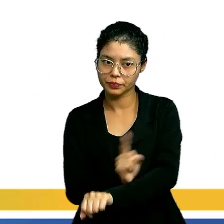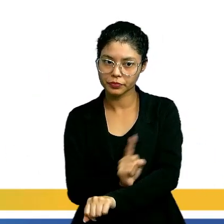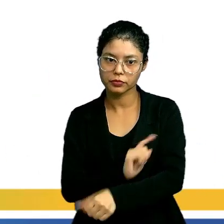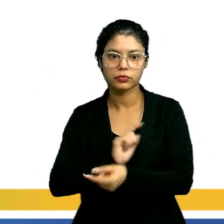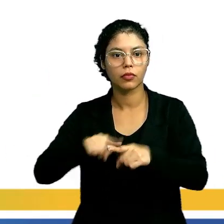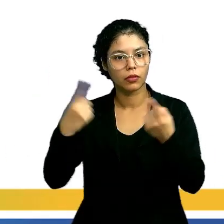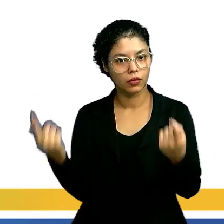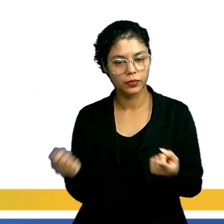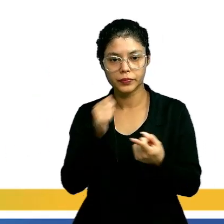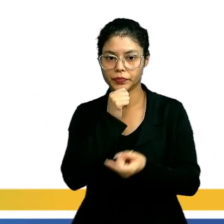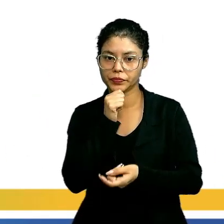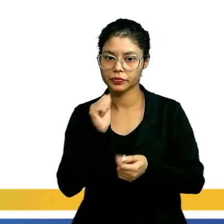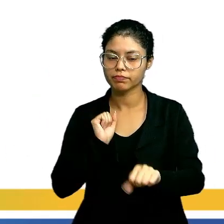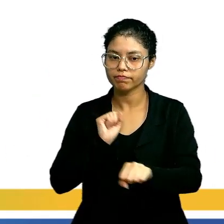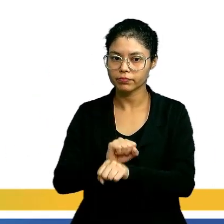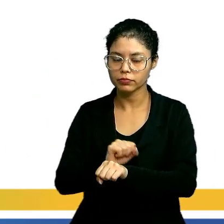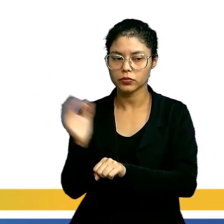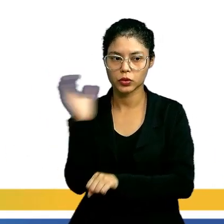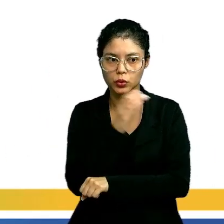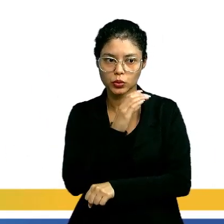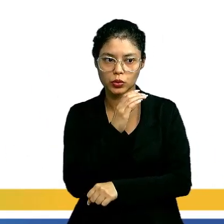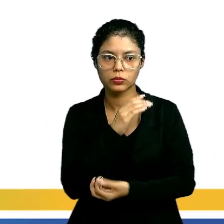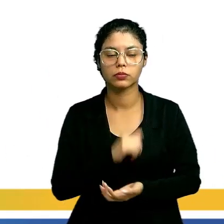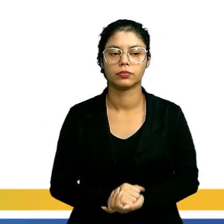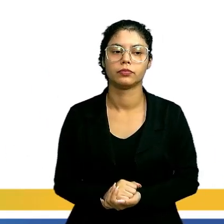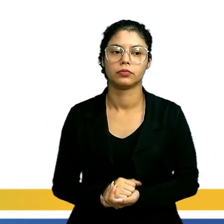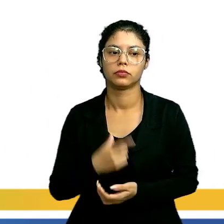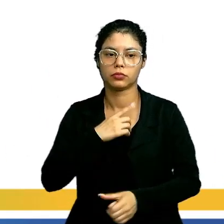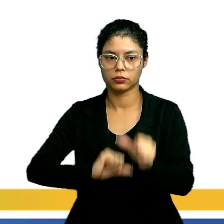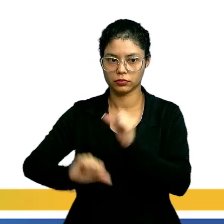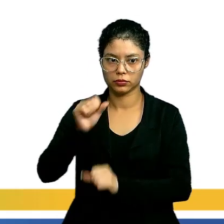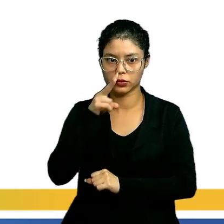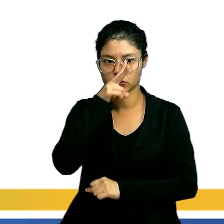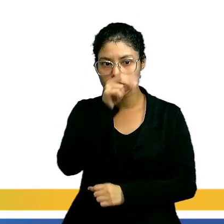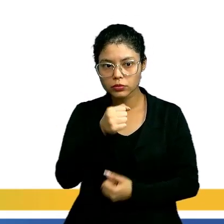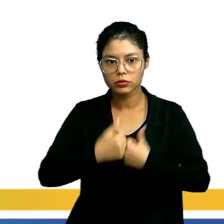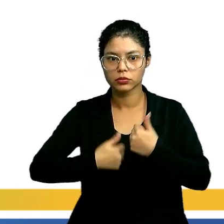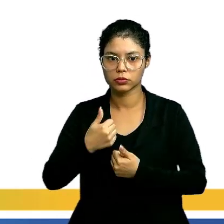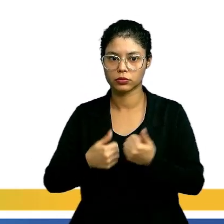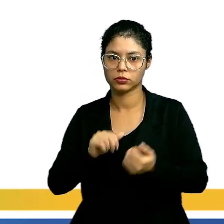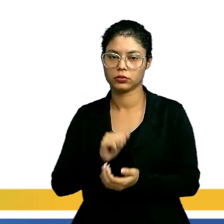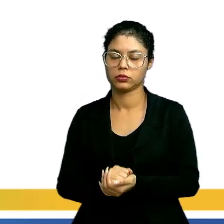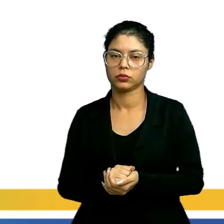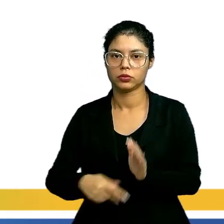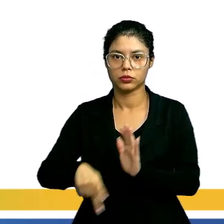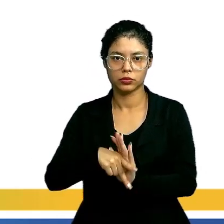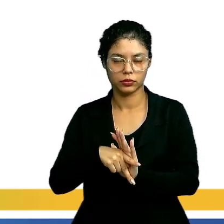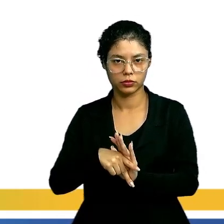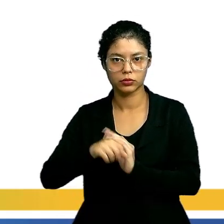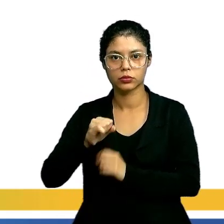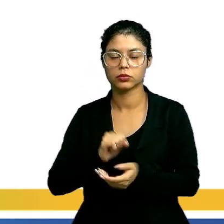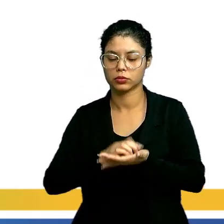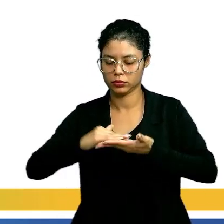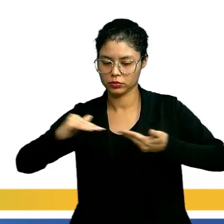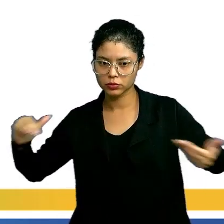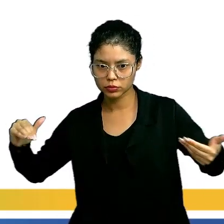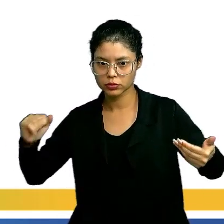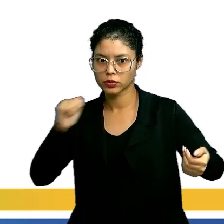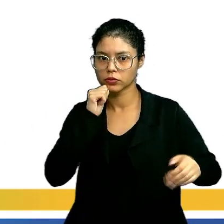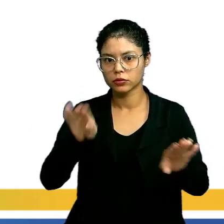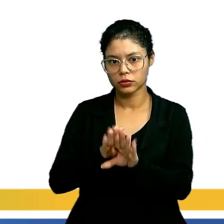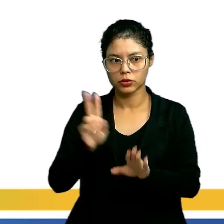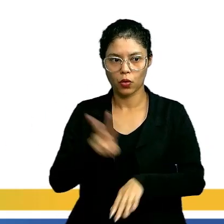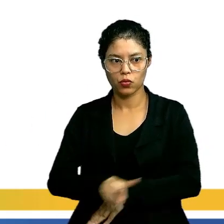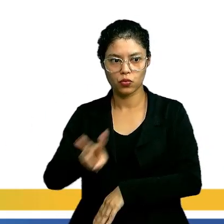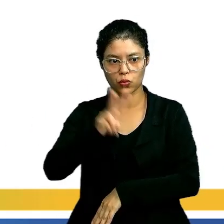No entanto, quando se freia ou acelera o carro, há uma troca de força de atrito entre o pneu e o solo. Assim, o